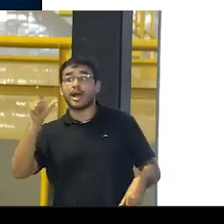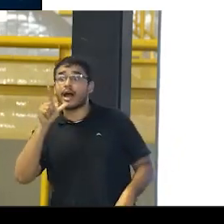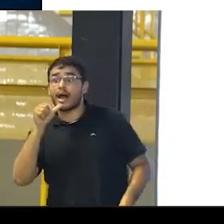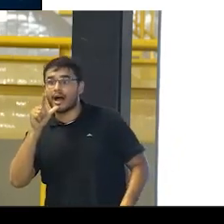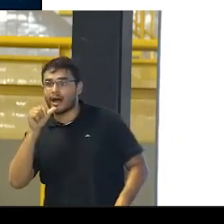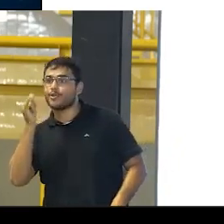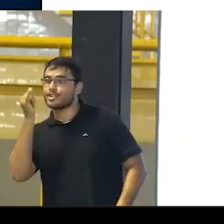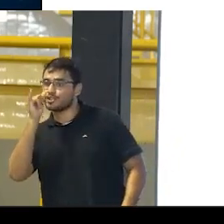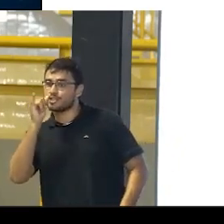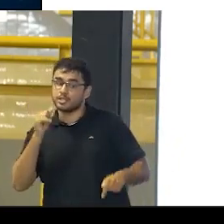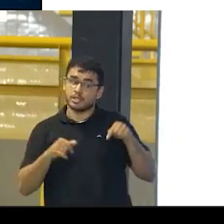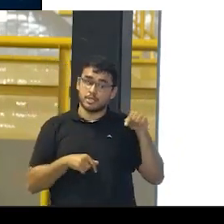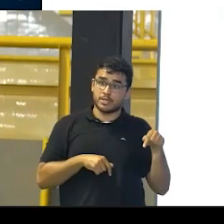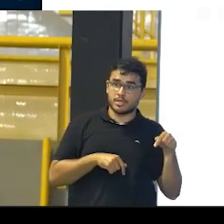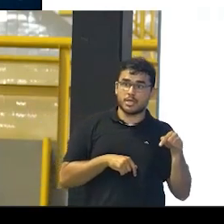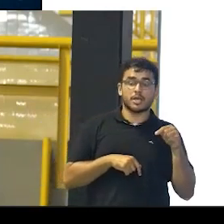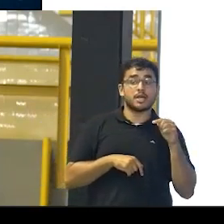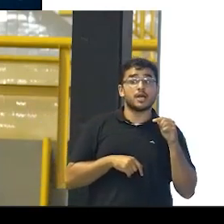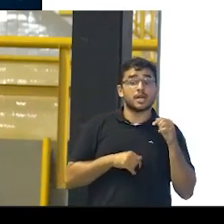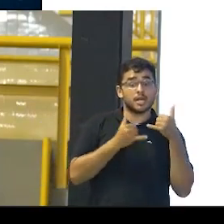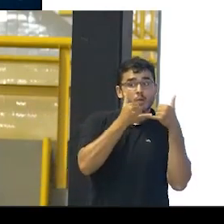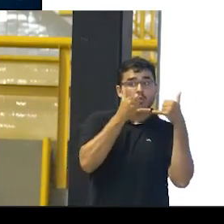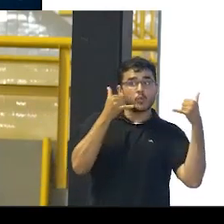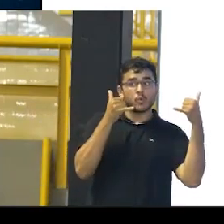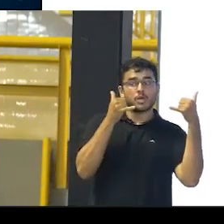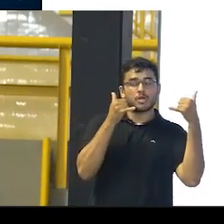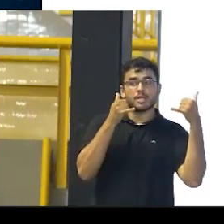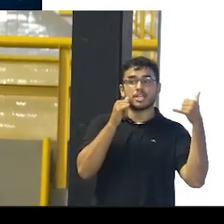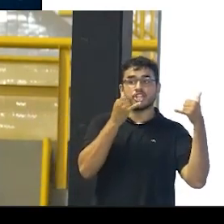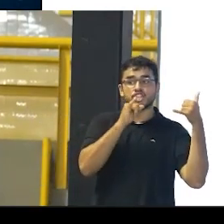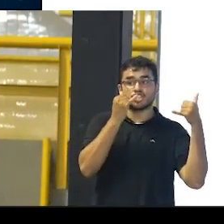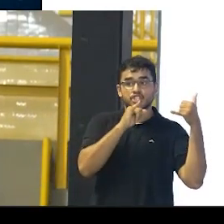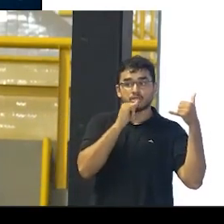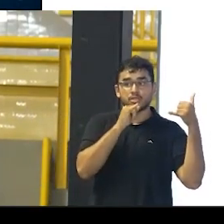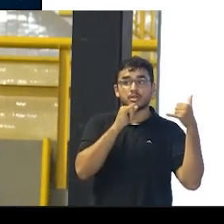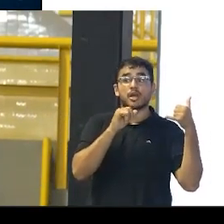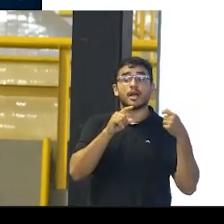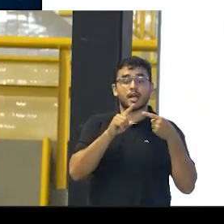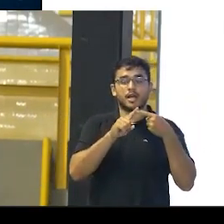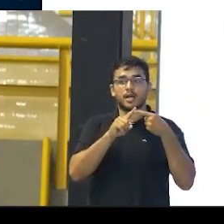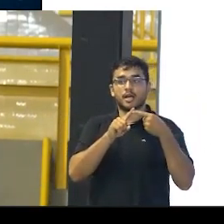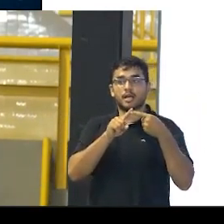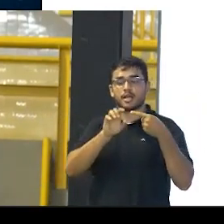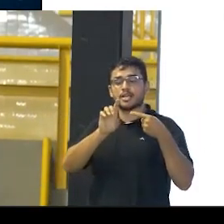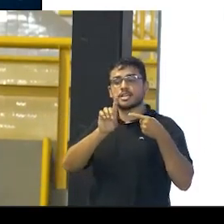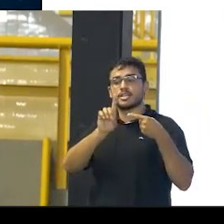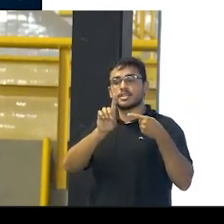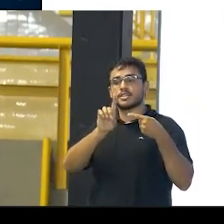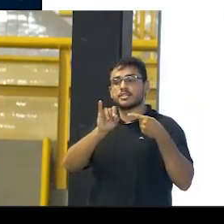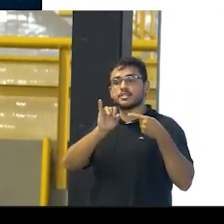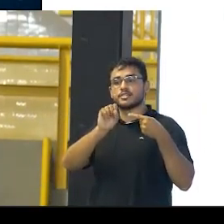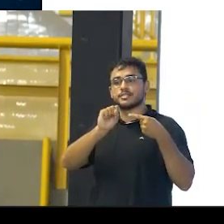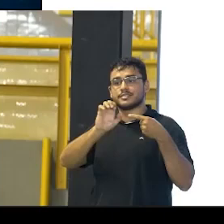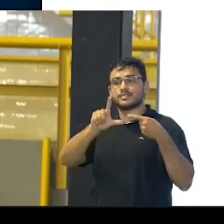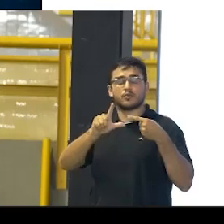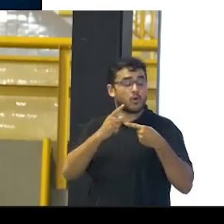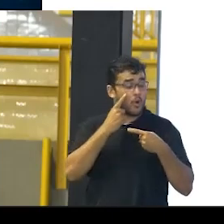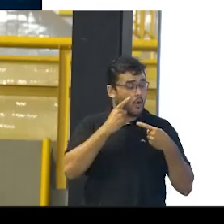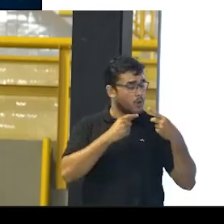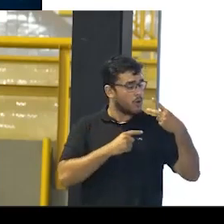chega a R$1.000. Numa termoelétrica gás, a R$495. Numa termoelétrica a